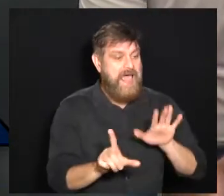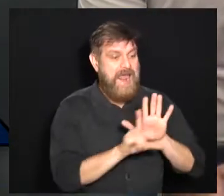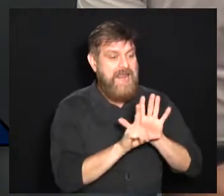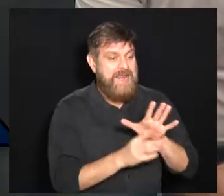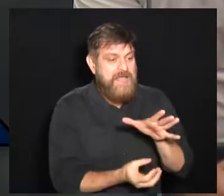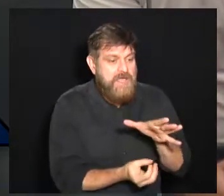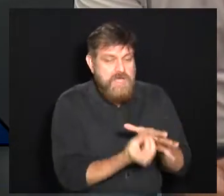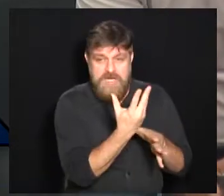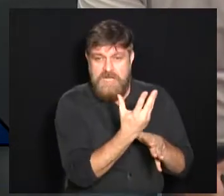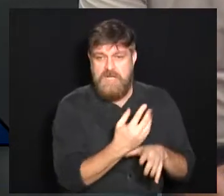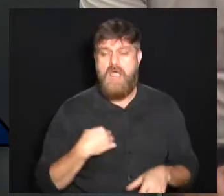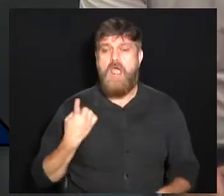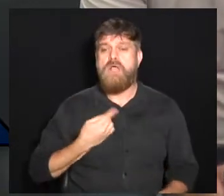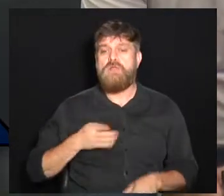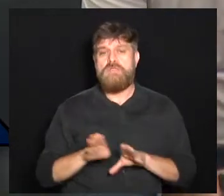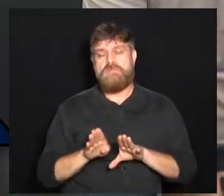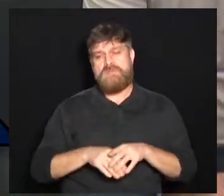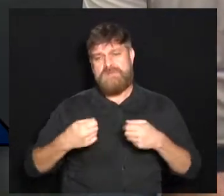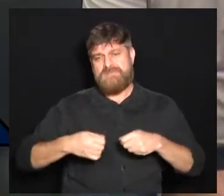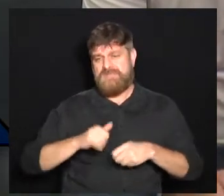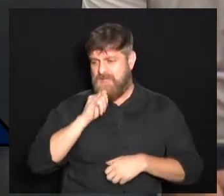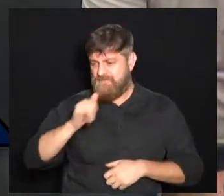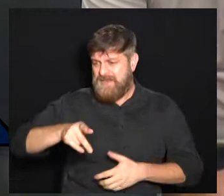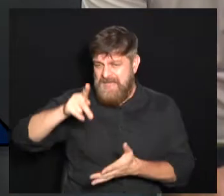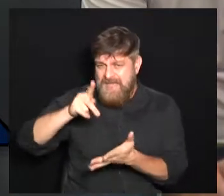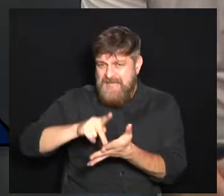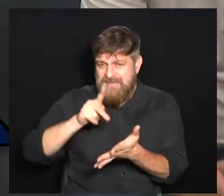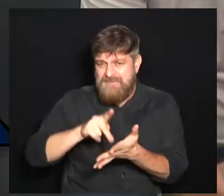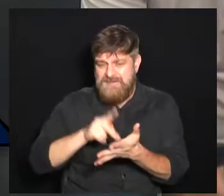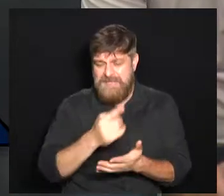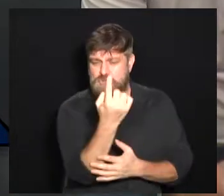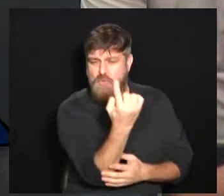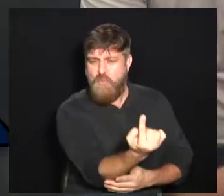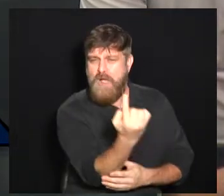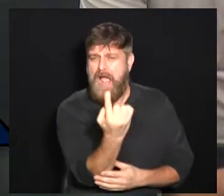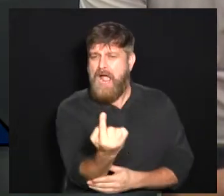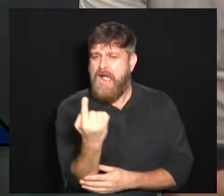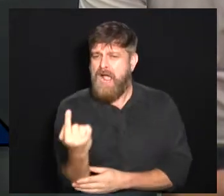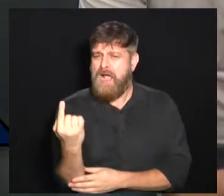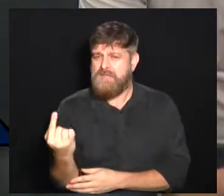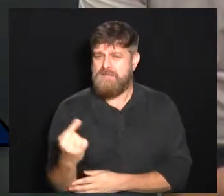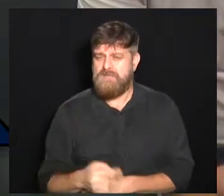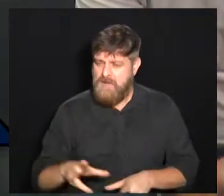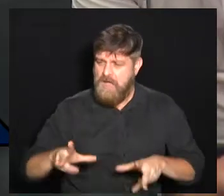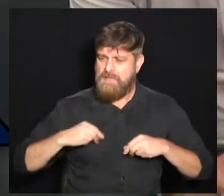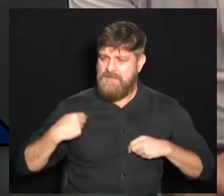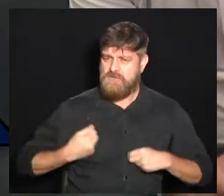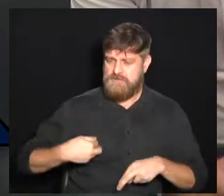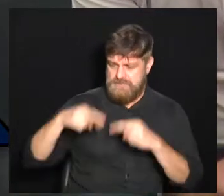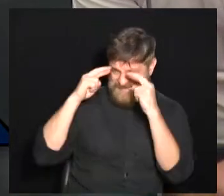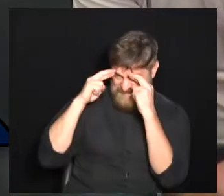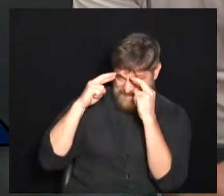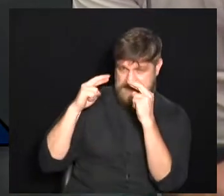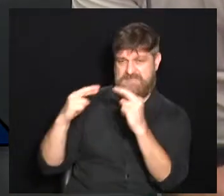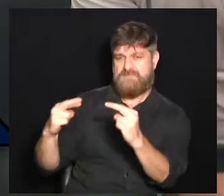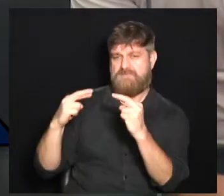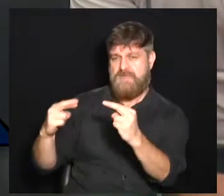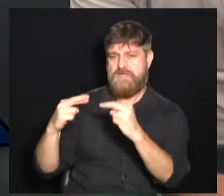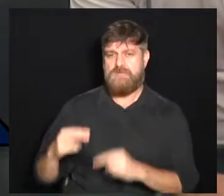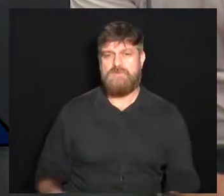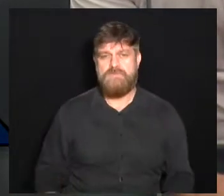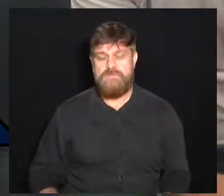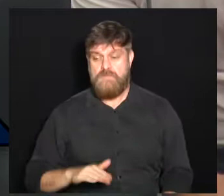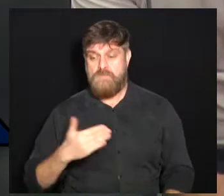legislação, nós temos que ser honestos com cada um de vocês, primeiramente, que merecem o nosso respeito. Nós, quando